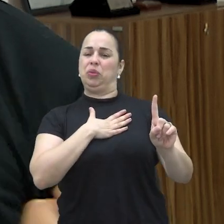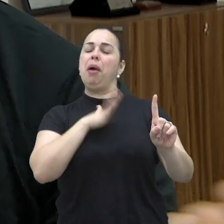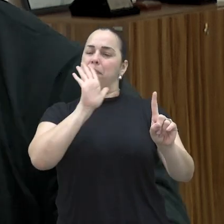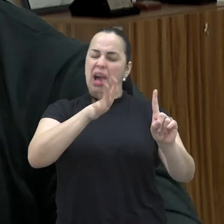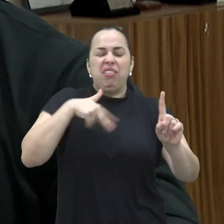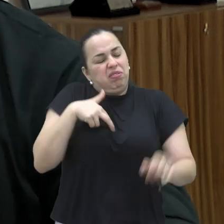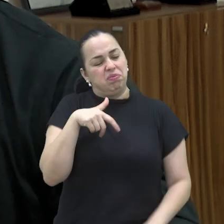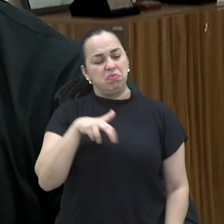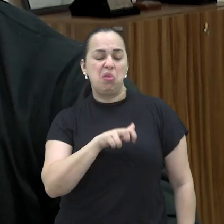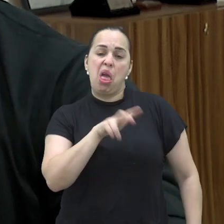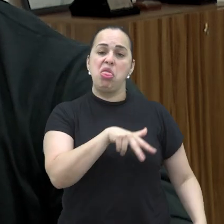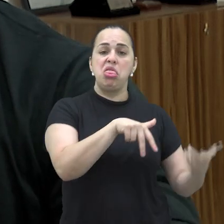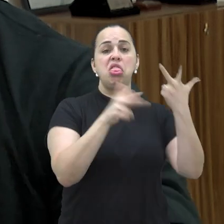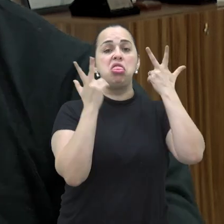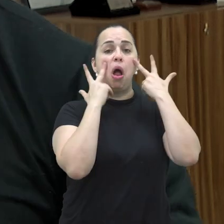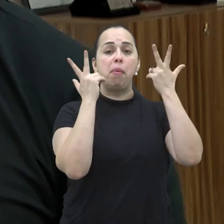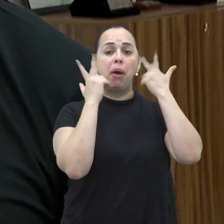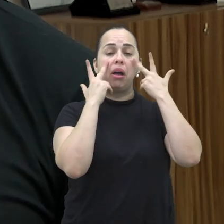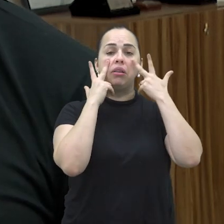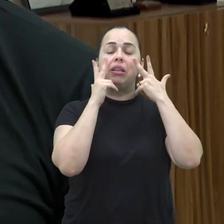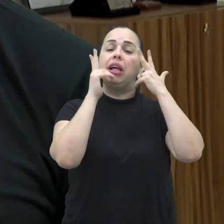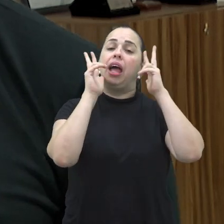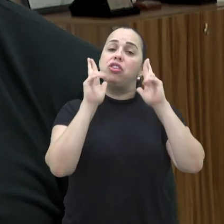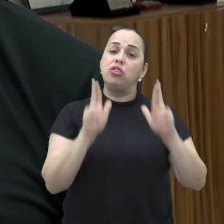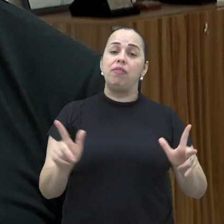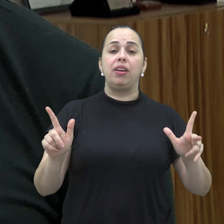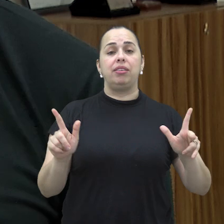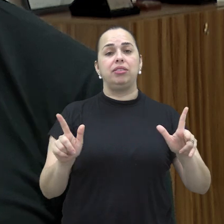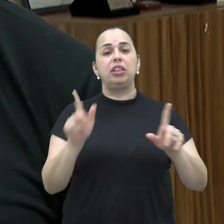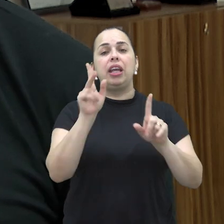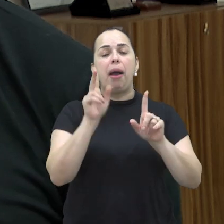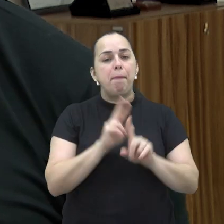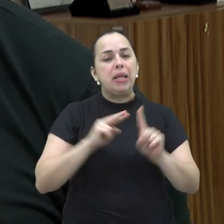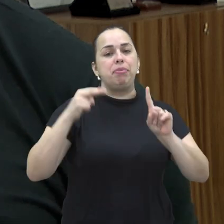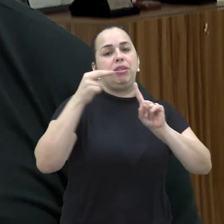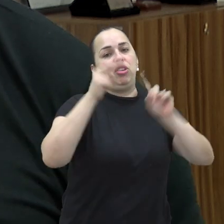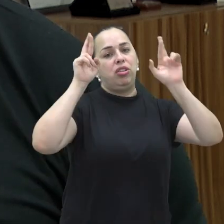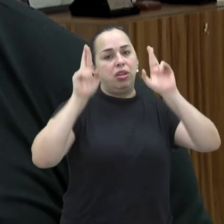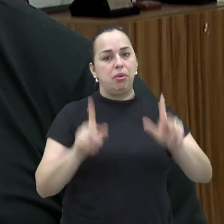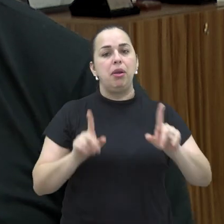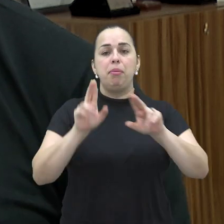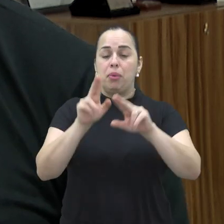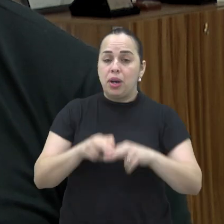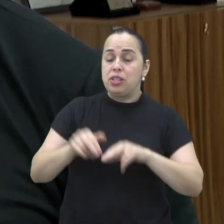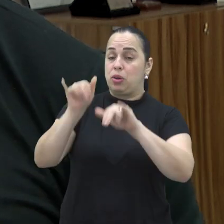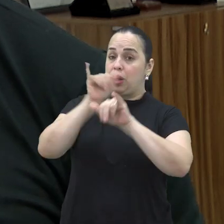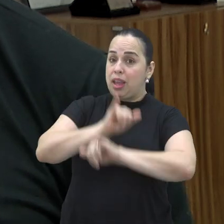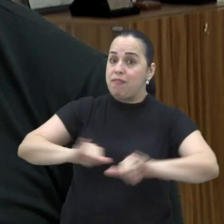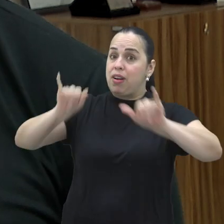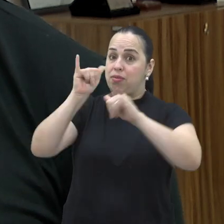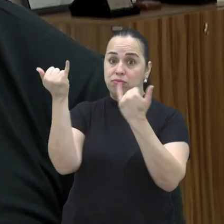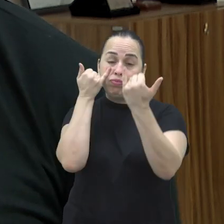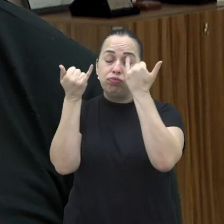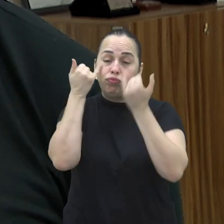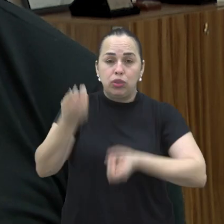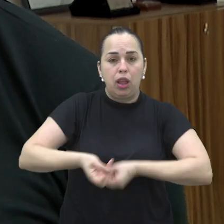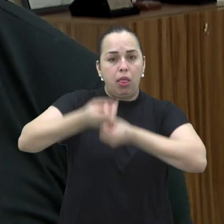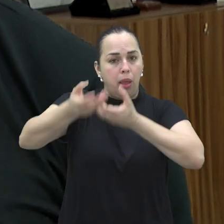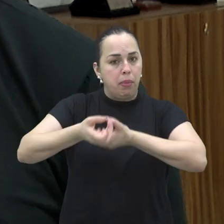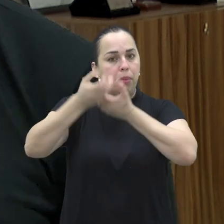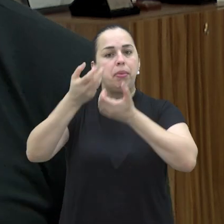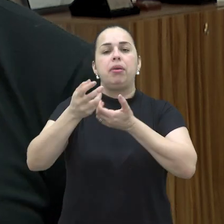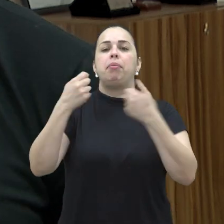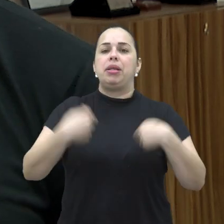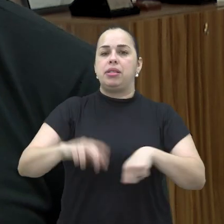choque, mas vai continuar a sua viagem. Então essa diferença na percepção de risco é que a gente, com comunicação, com informação